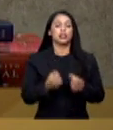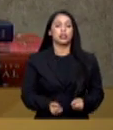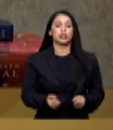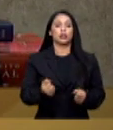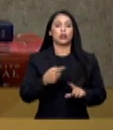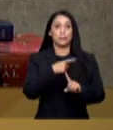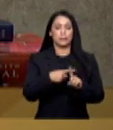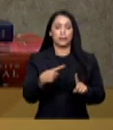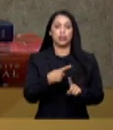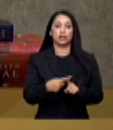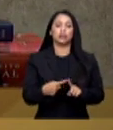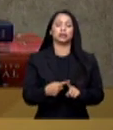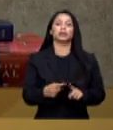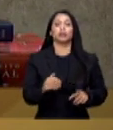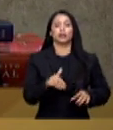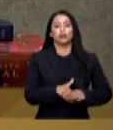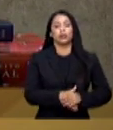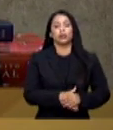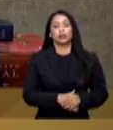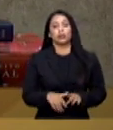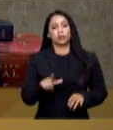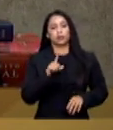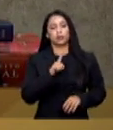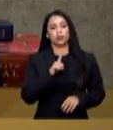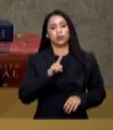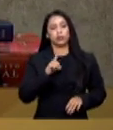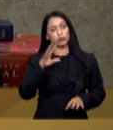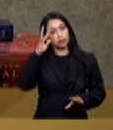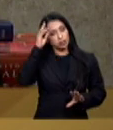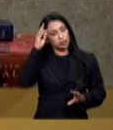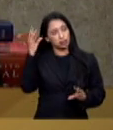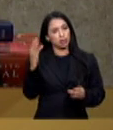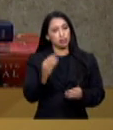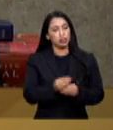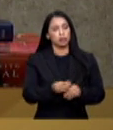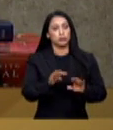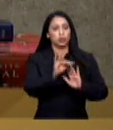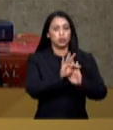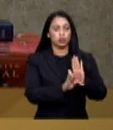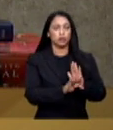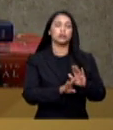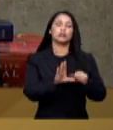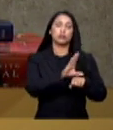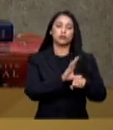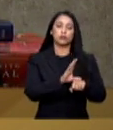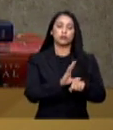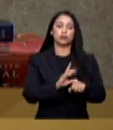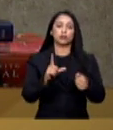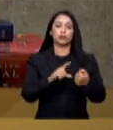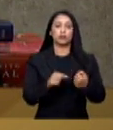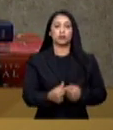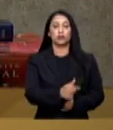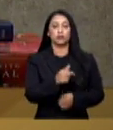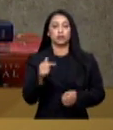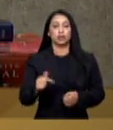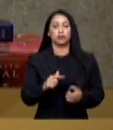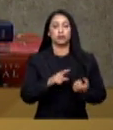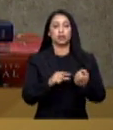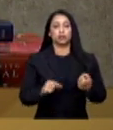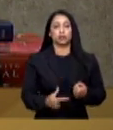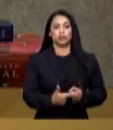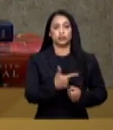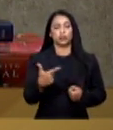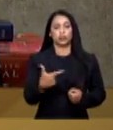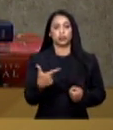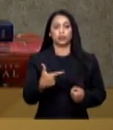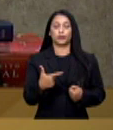termos dos seus votos, que foi exatamente a interpretação conforme que nós demos, o artigo 7º e o artigo